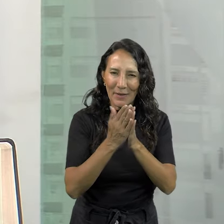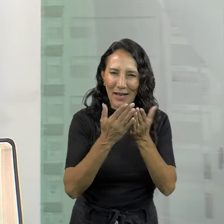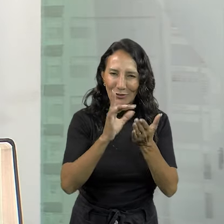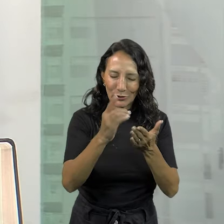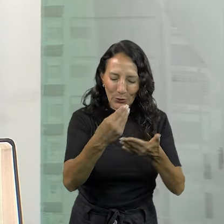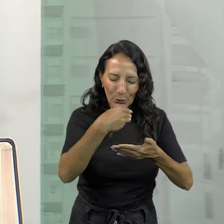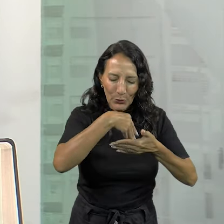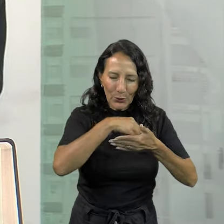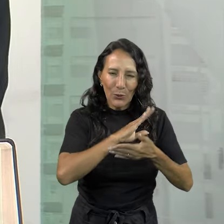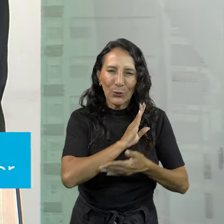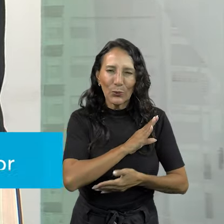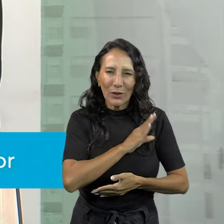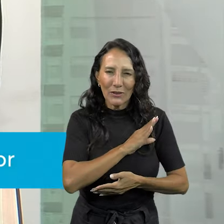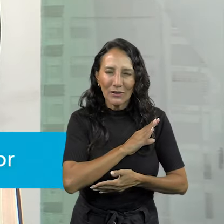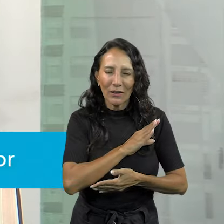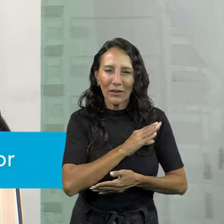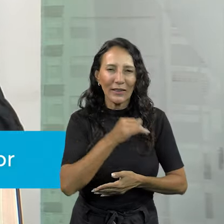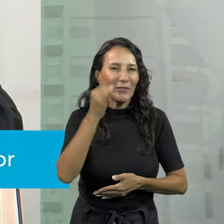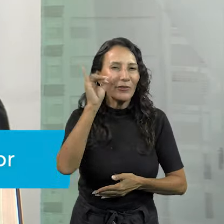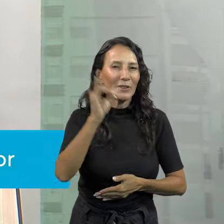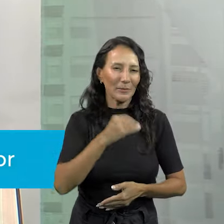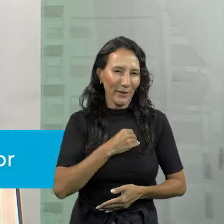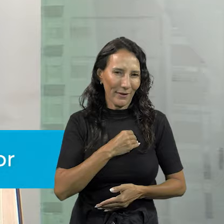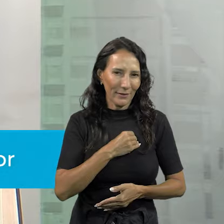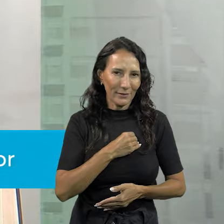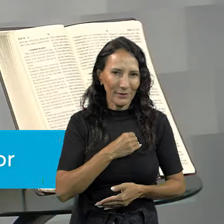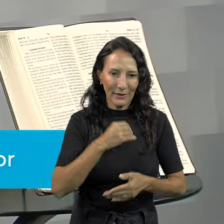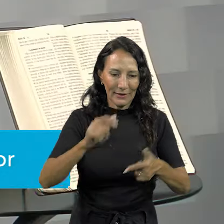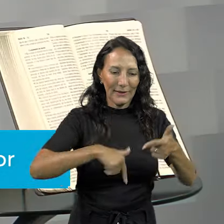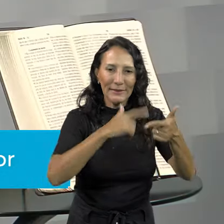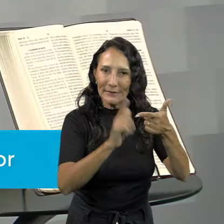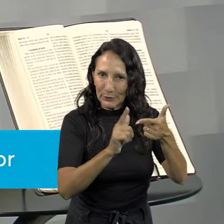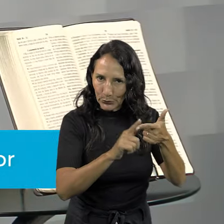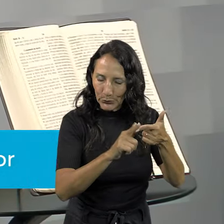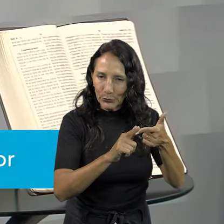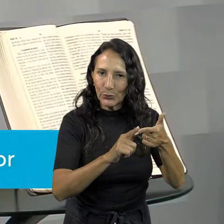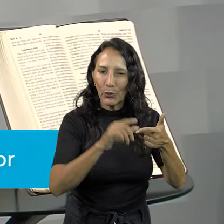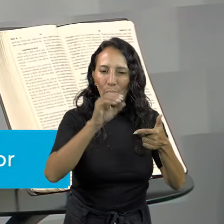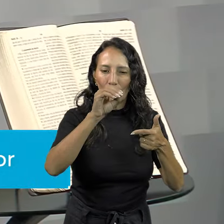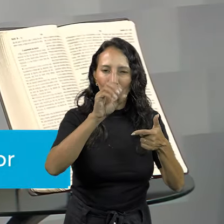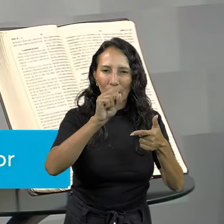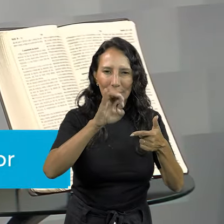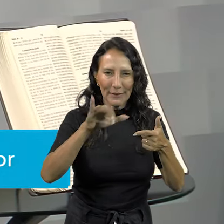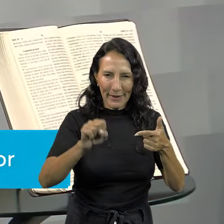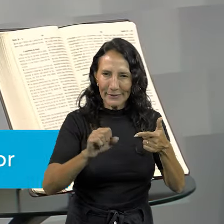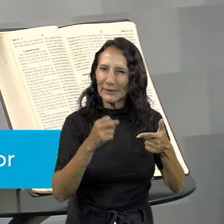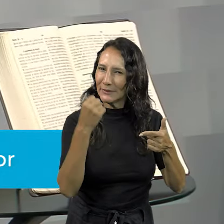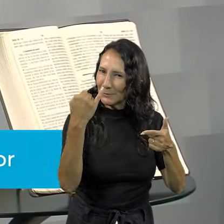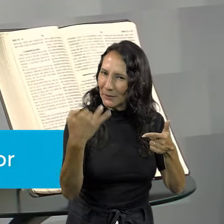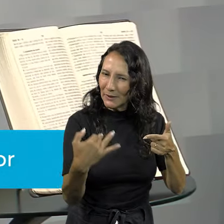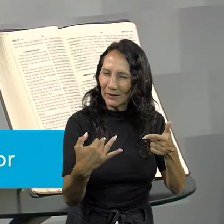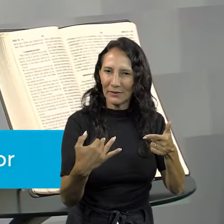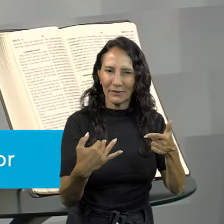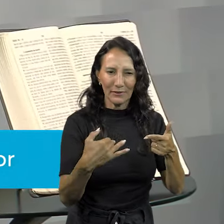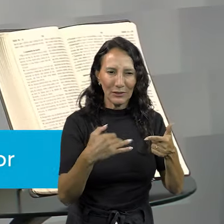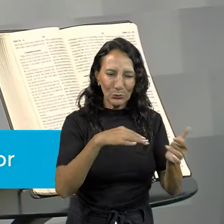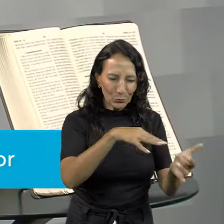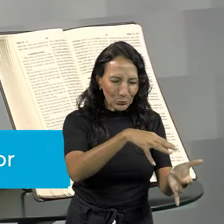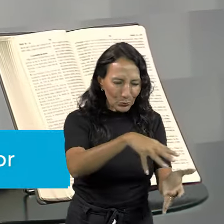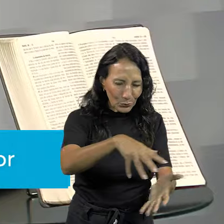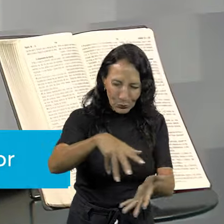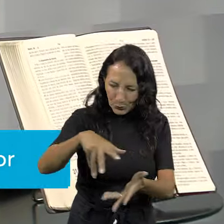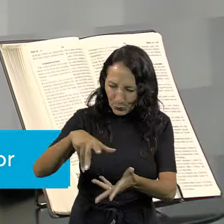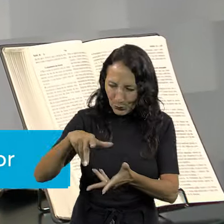Segundo lugar, ele vai falar, não existe amor na terra. A indiferença tem tomado conta de todos.